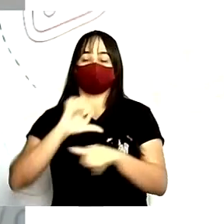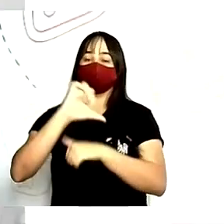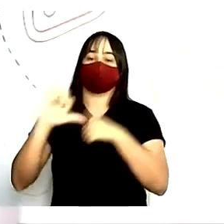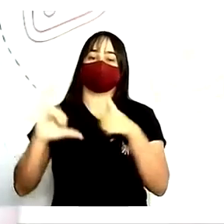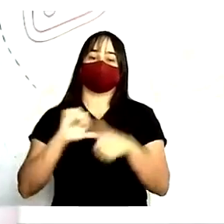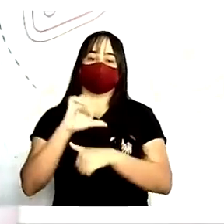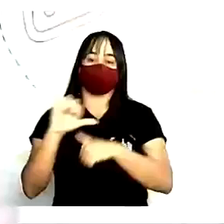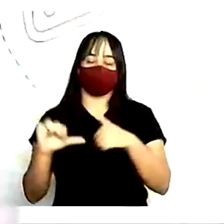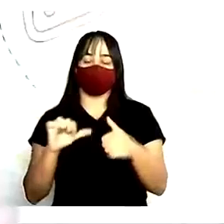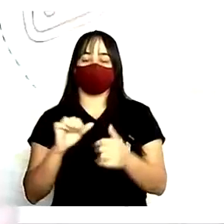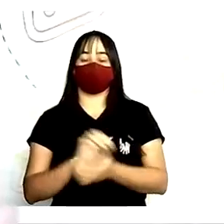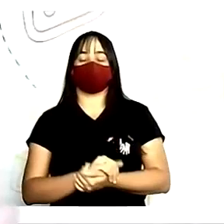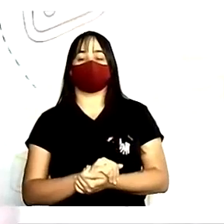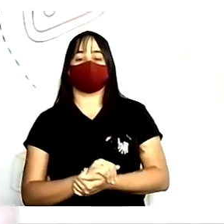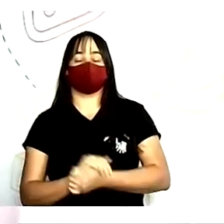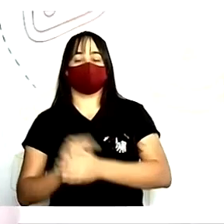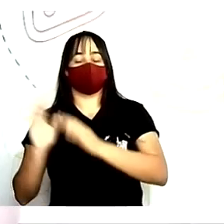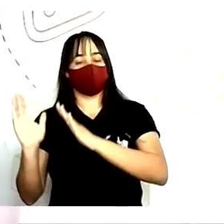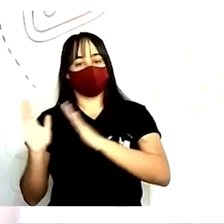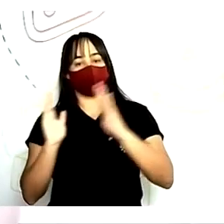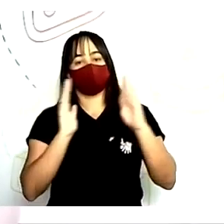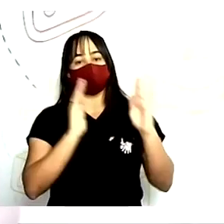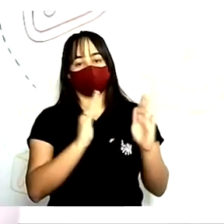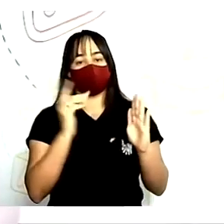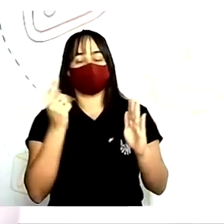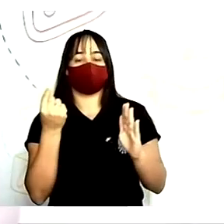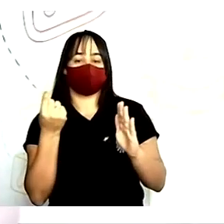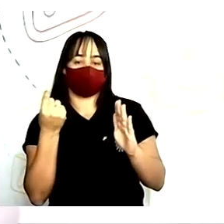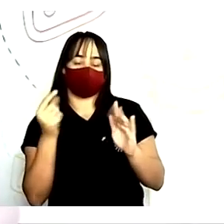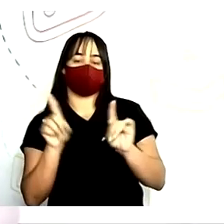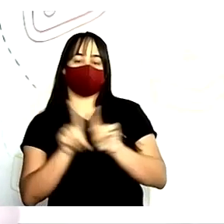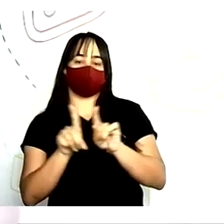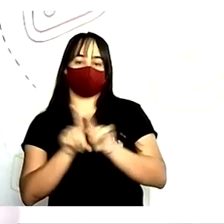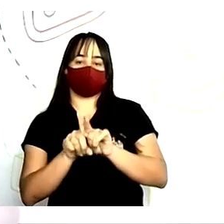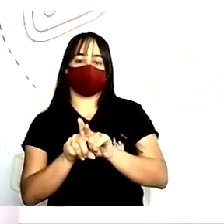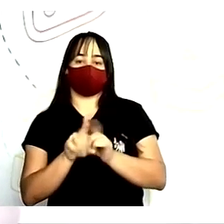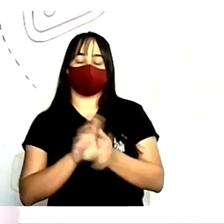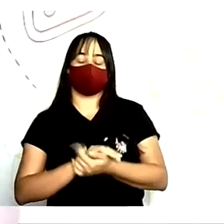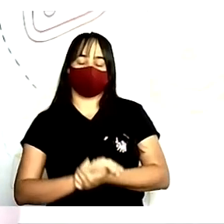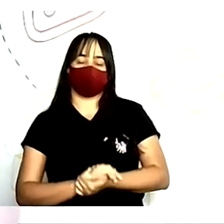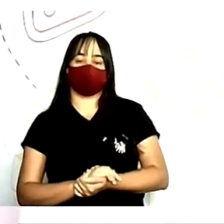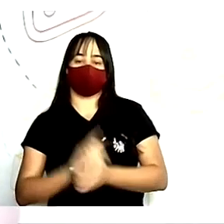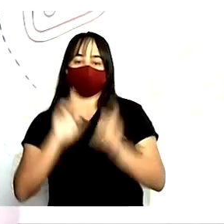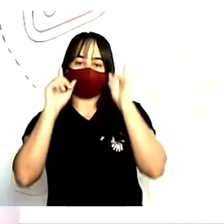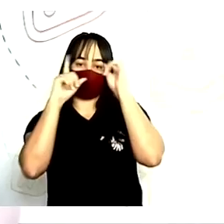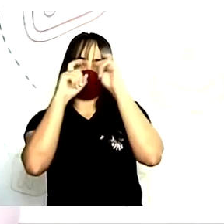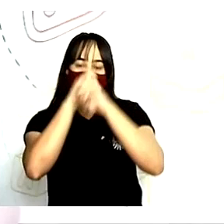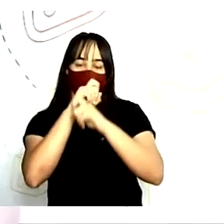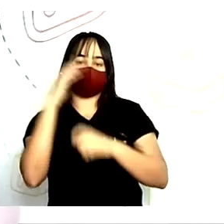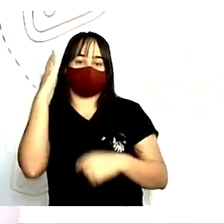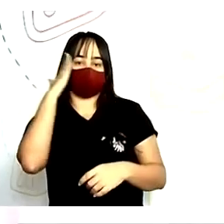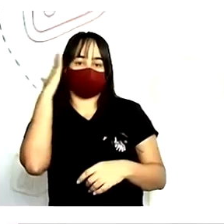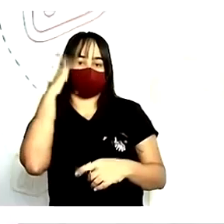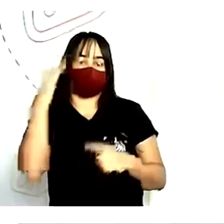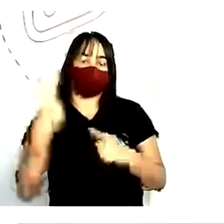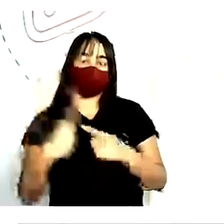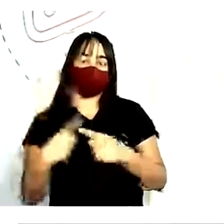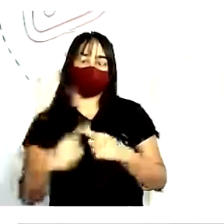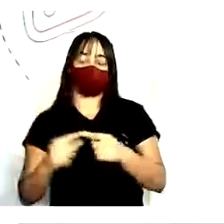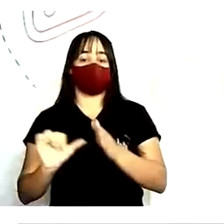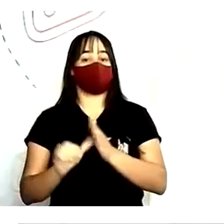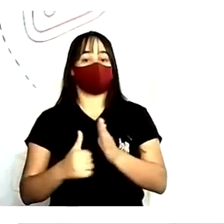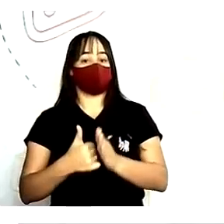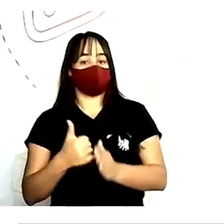o lado financeiro também da família pode ir por água abaixo. Você já vai entender por quê.